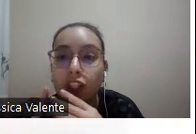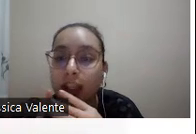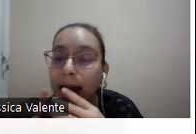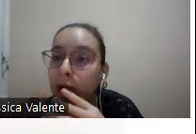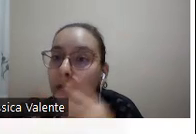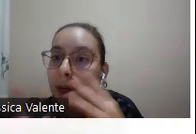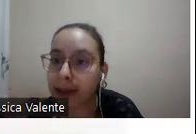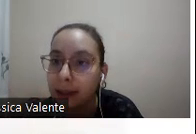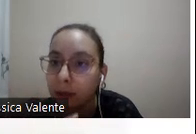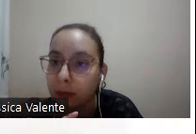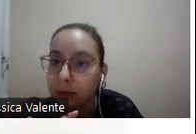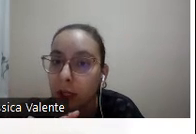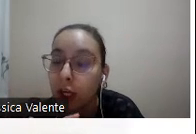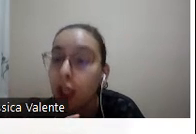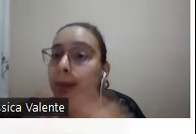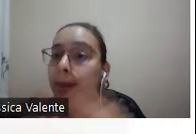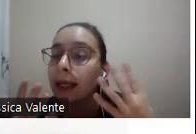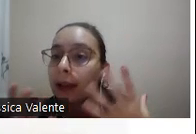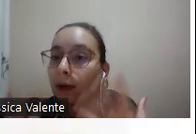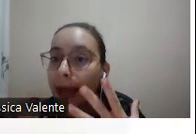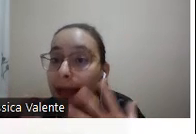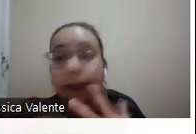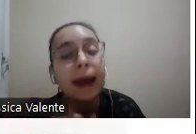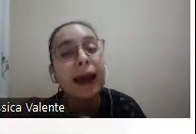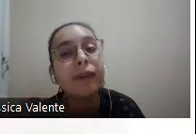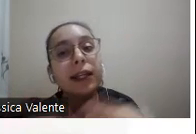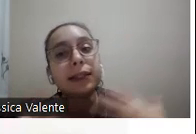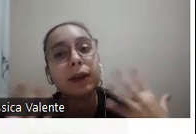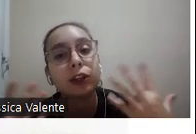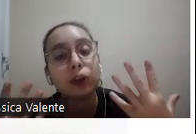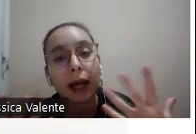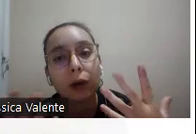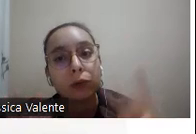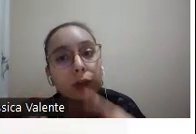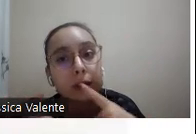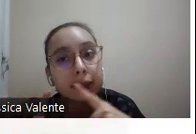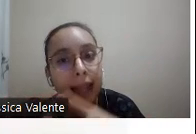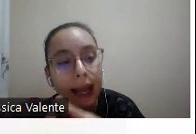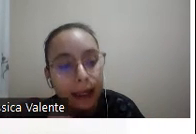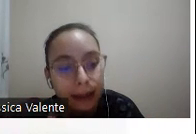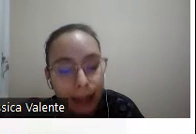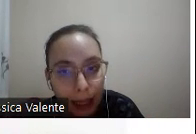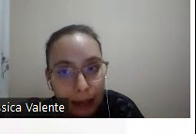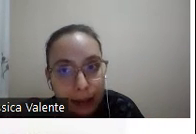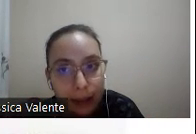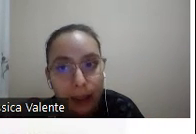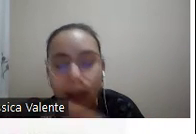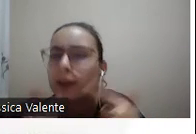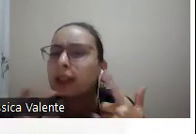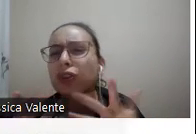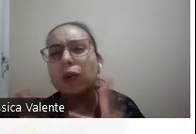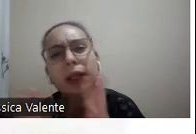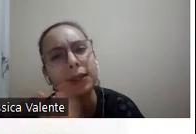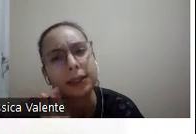do estado do Brasil. E por que isso acontece? É a variação regional, e eu tenho certeza